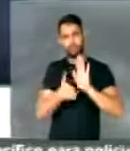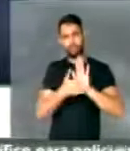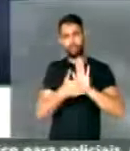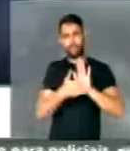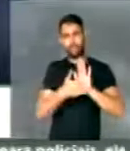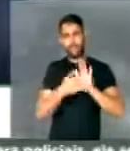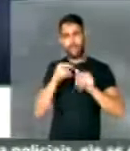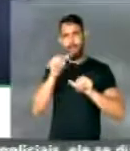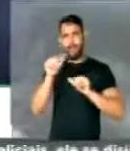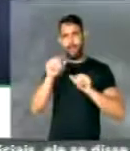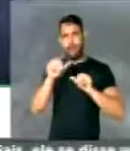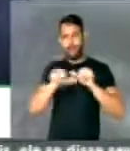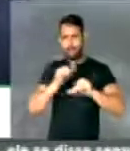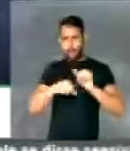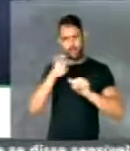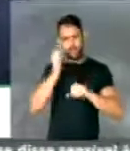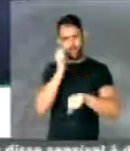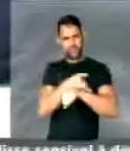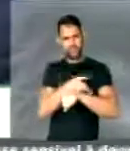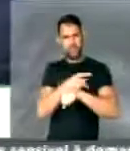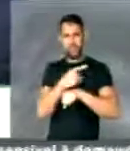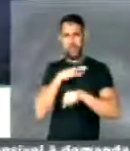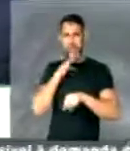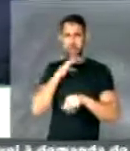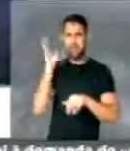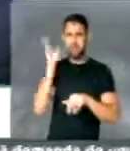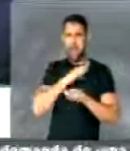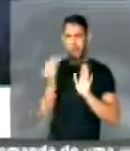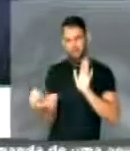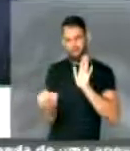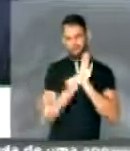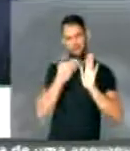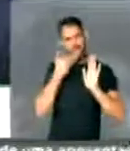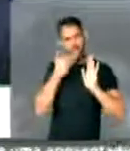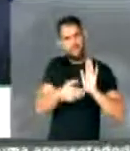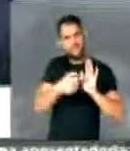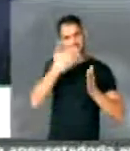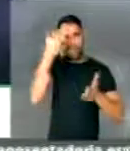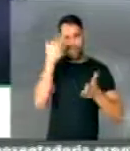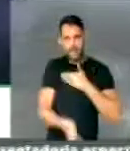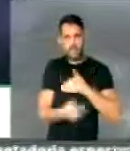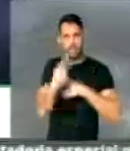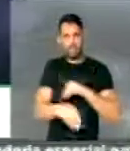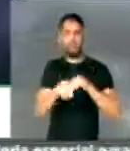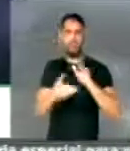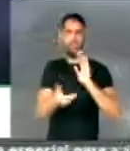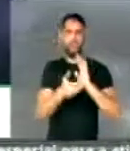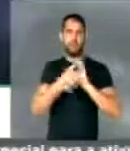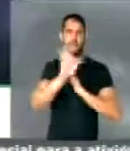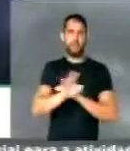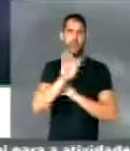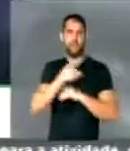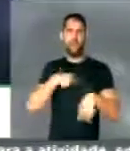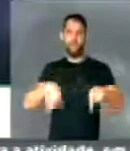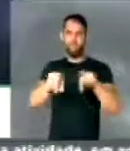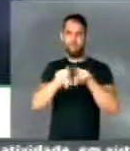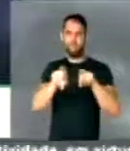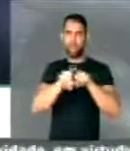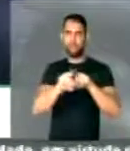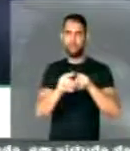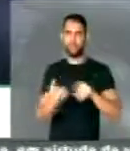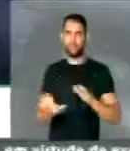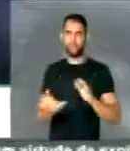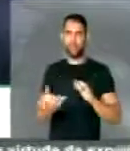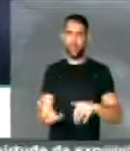mal sucedida, essa tentativa de reforma mal colocada, seja derrotada aqui na Câmara Federal e também no